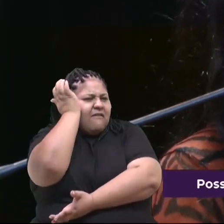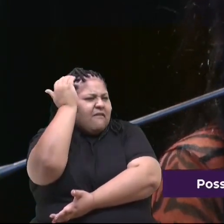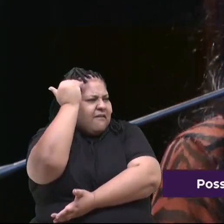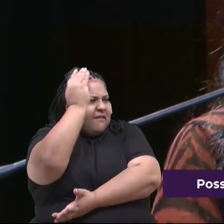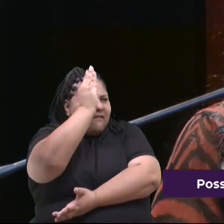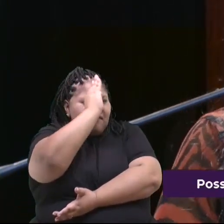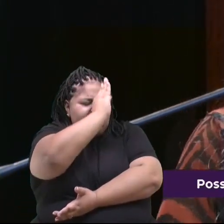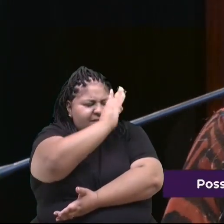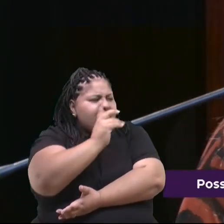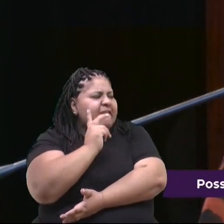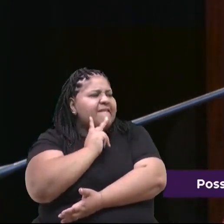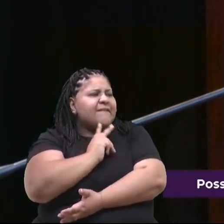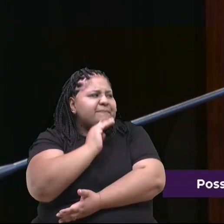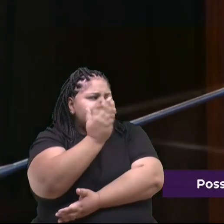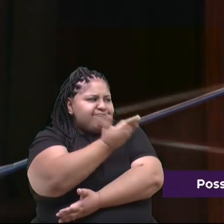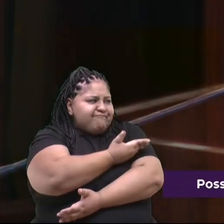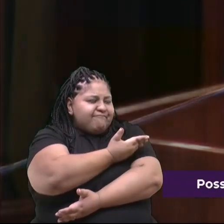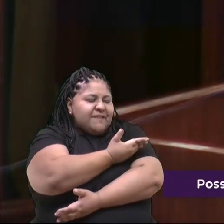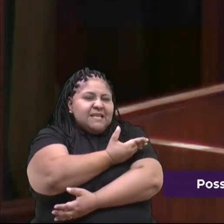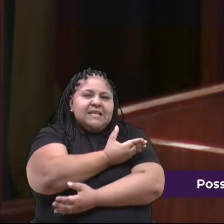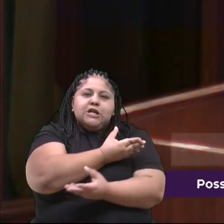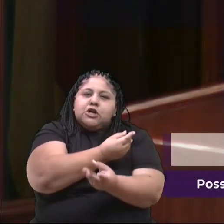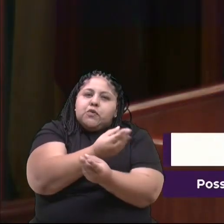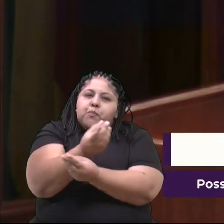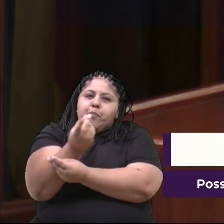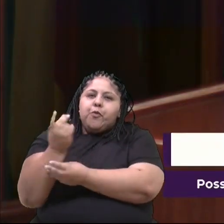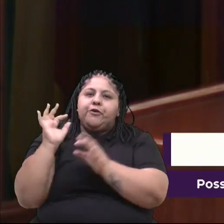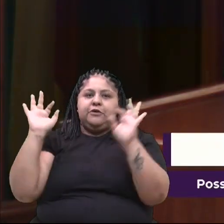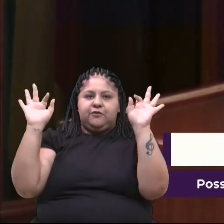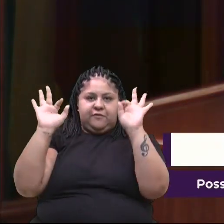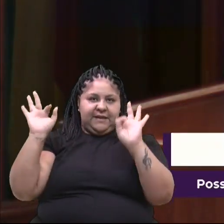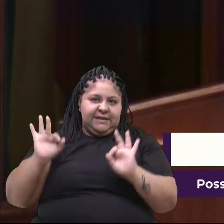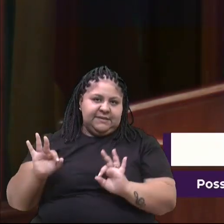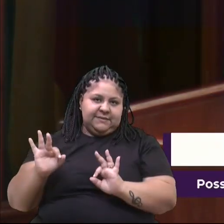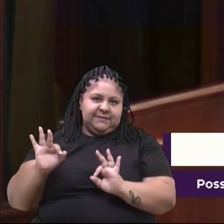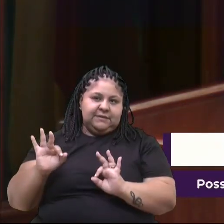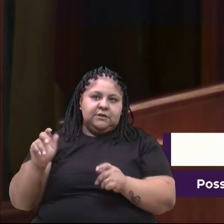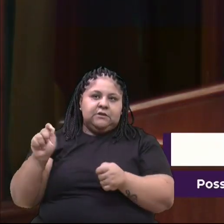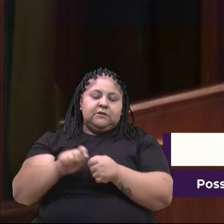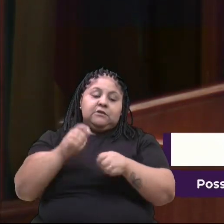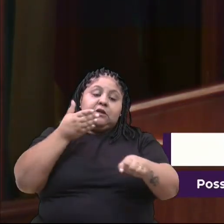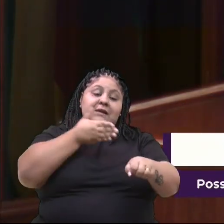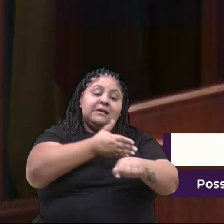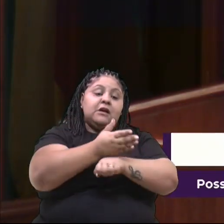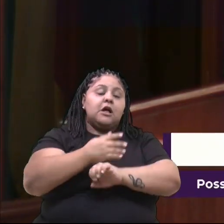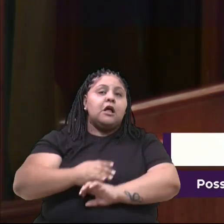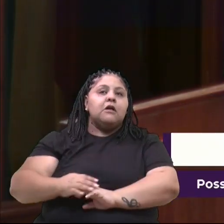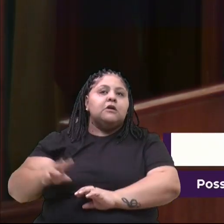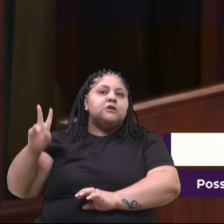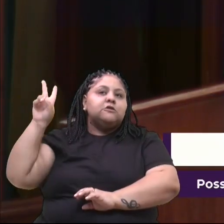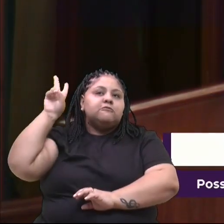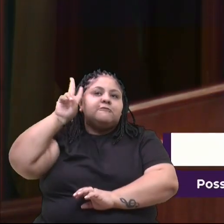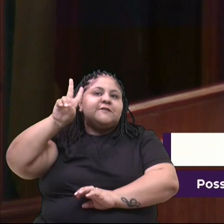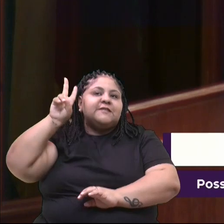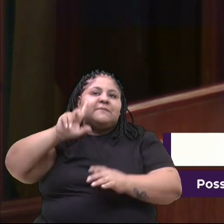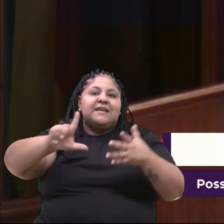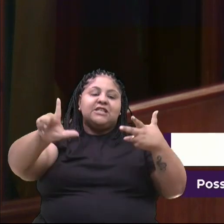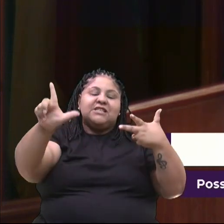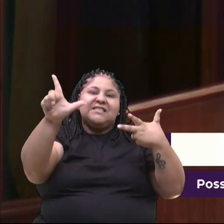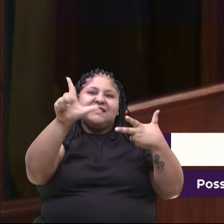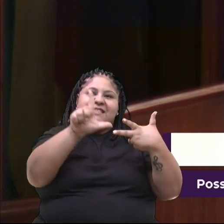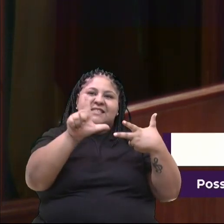Bressan, Renato, muito feliz por fazer parte da história do